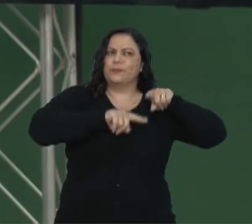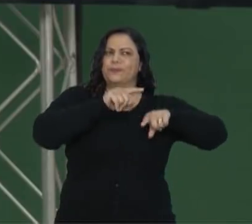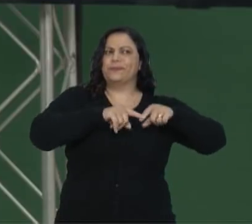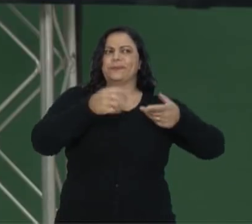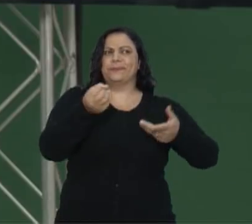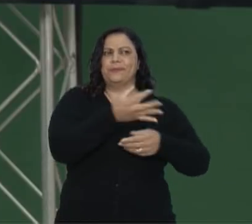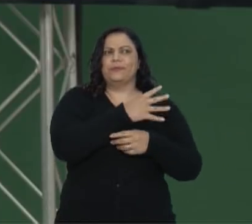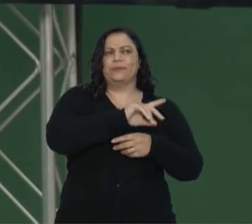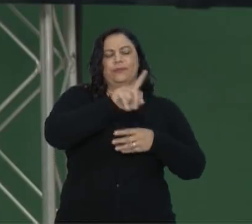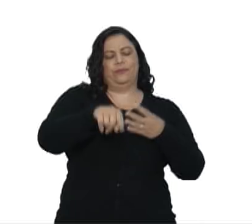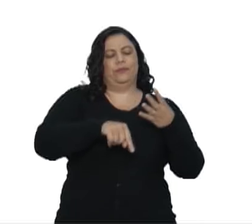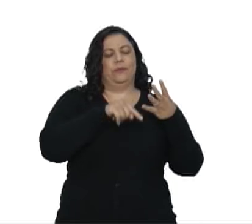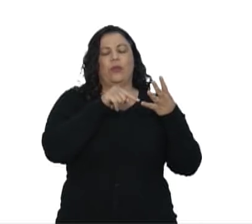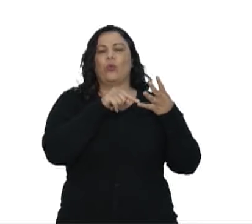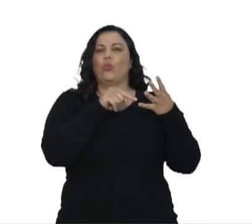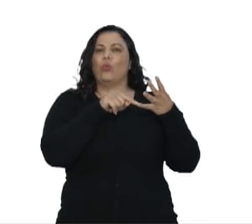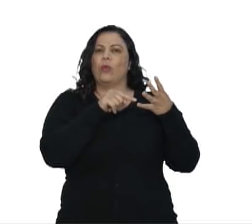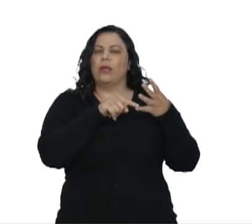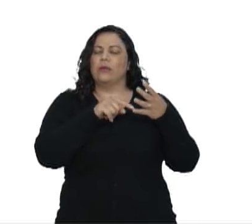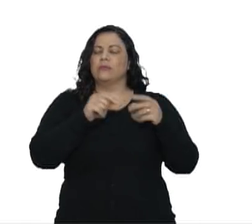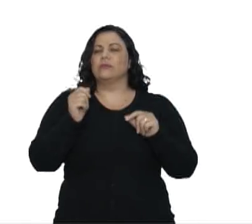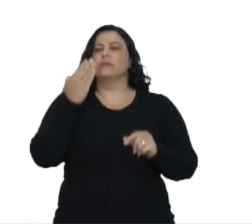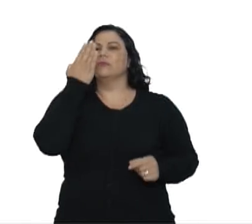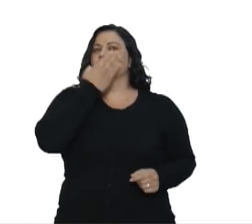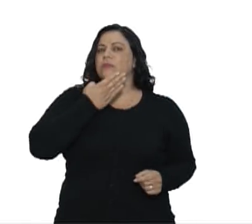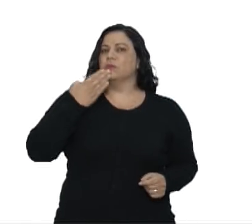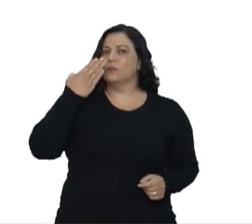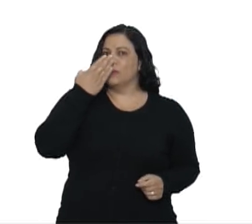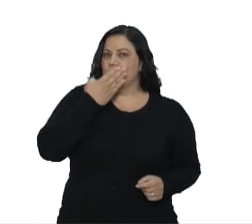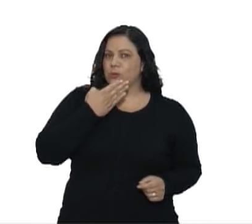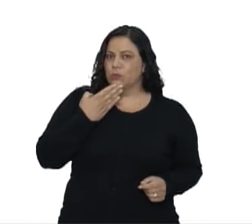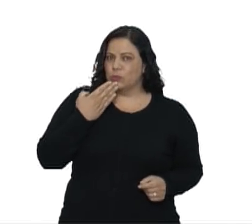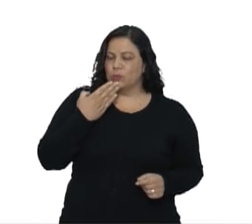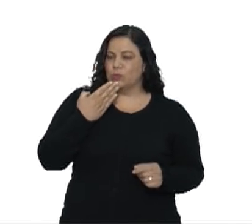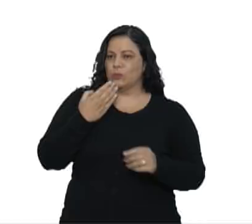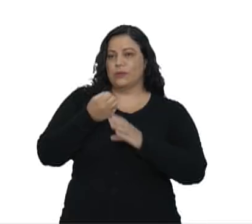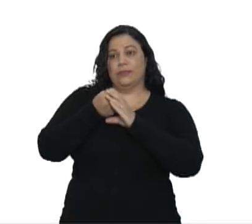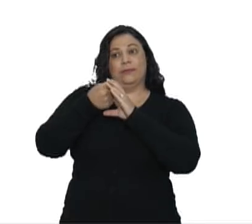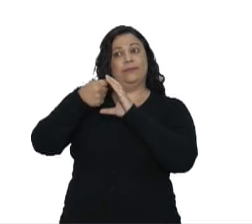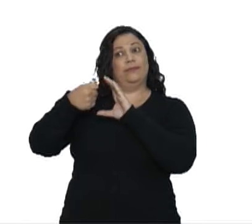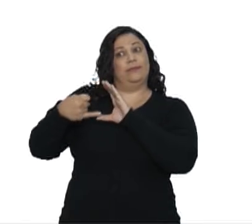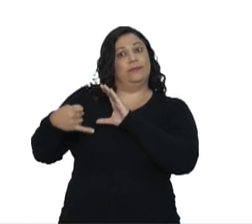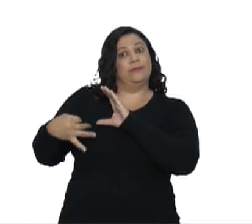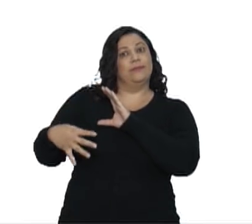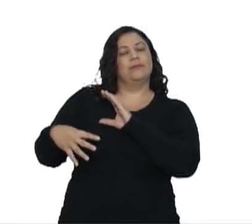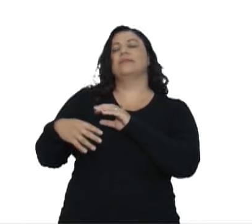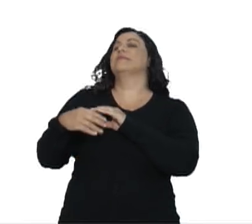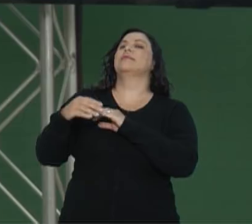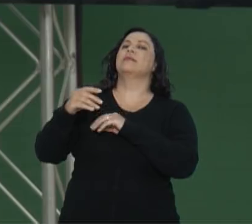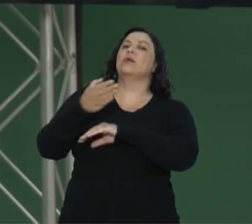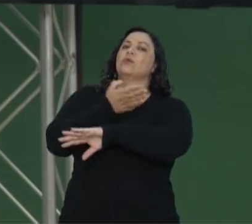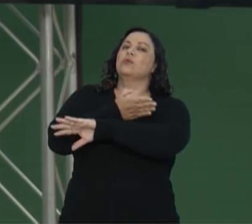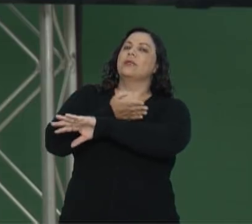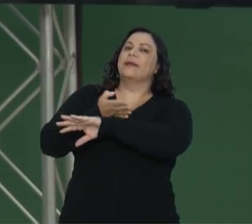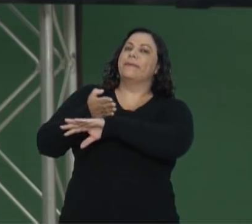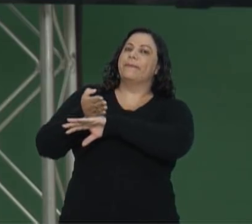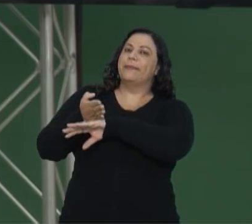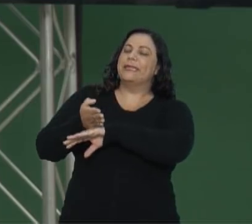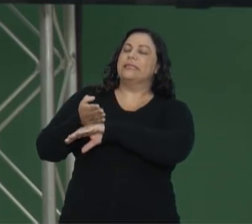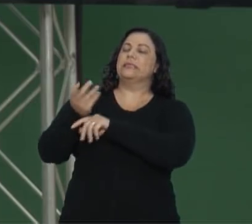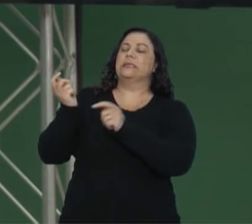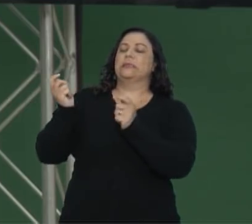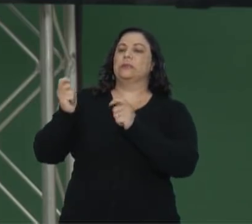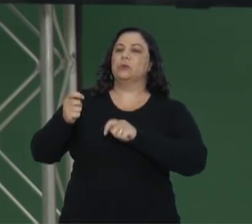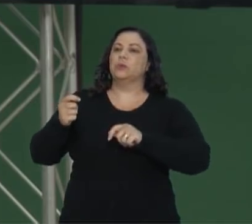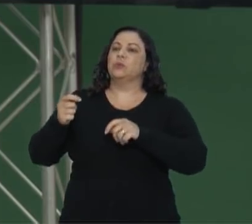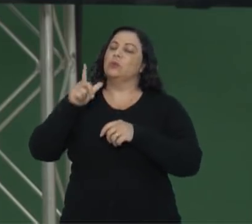situação 4 é quando eu queimo o açúcar, ele tem suas características, então eu pego o açúcar branco de mesa, coloco um pouquinho de